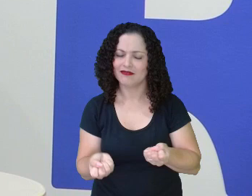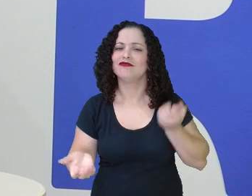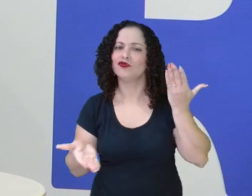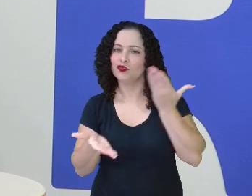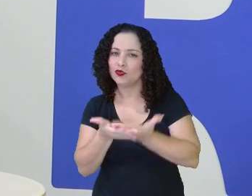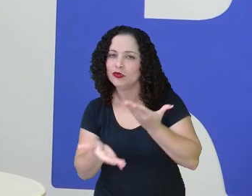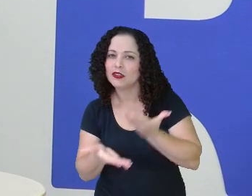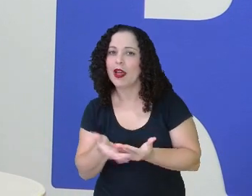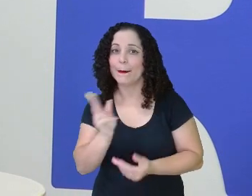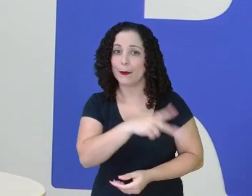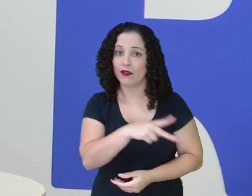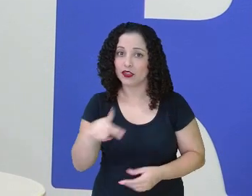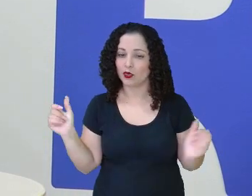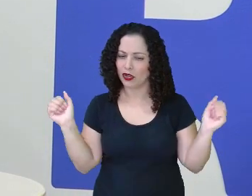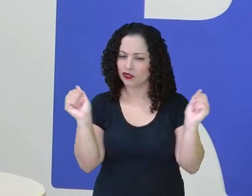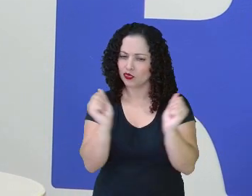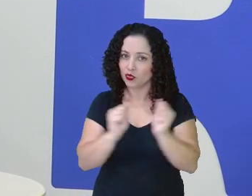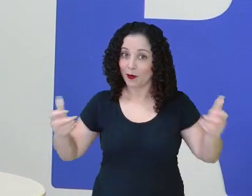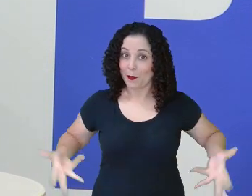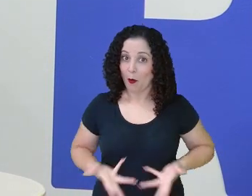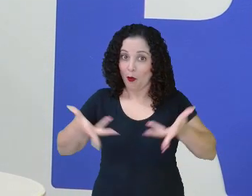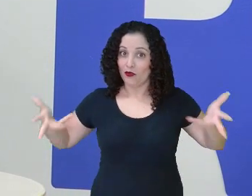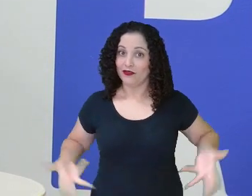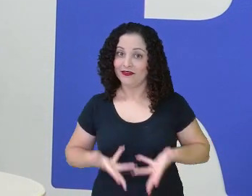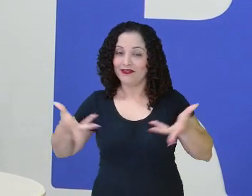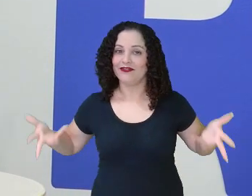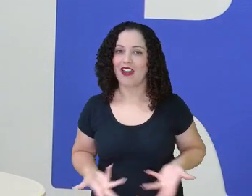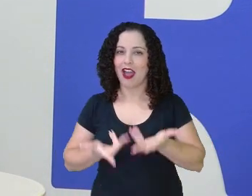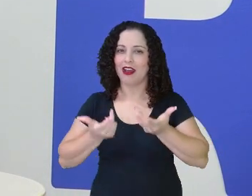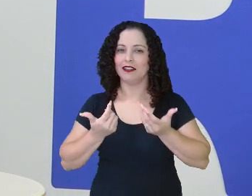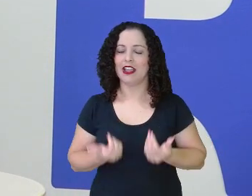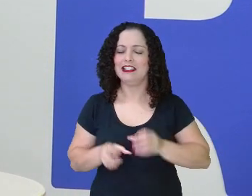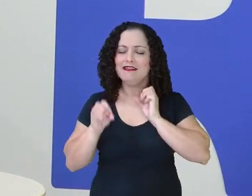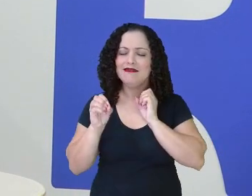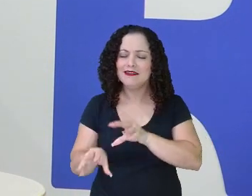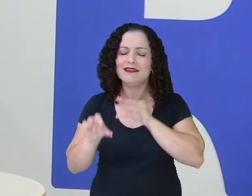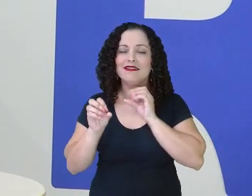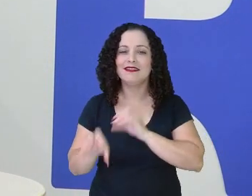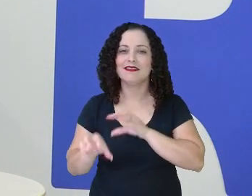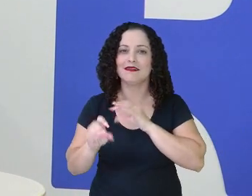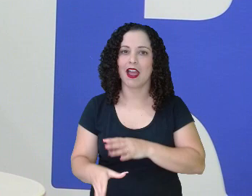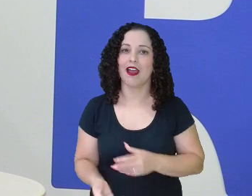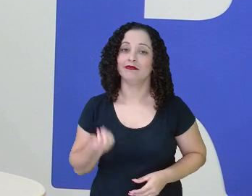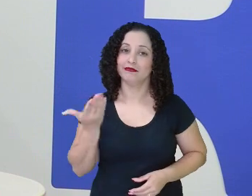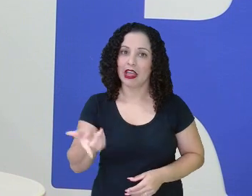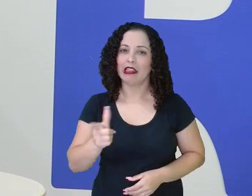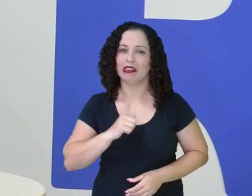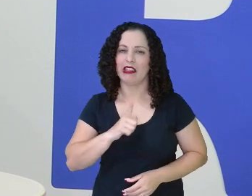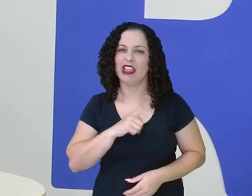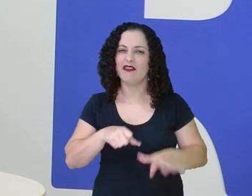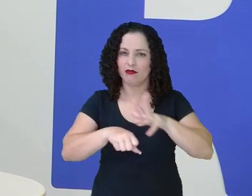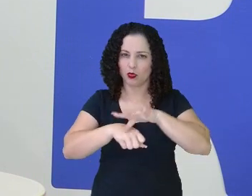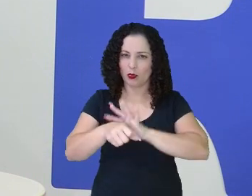estudando. Tua professora de sala de aula com certeza faz um trabalho diferenciado com você. Teve a pandemia aí que veio assim para dar aquela atrapalhada,